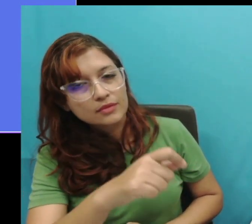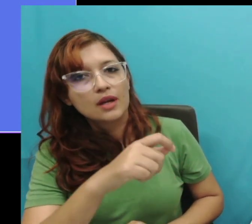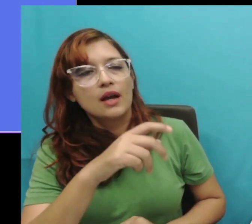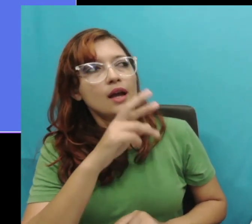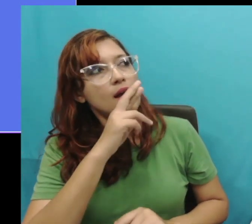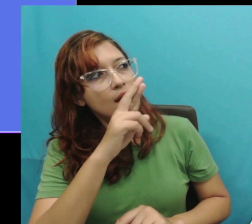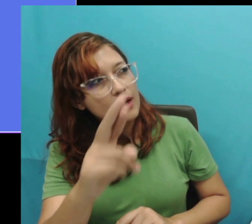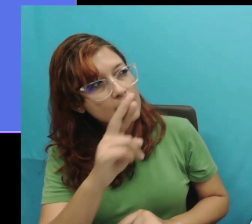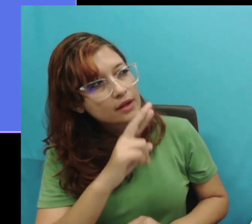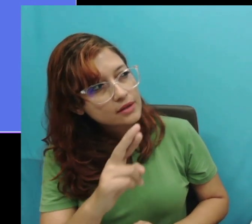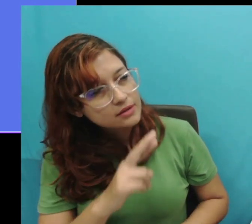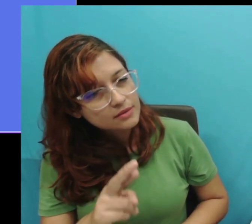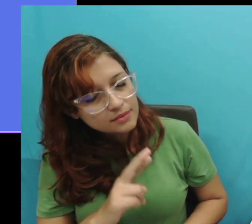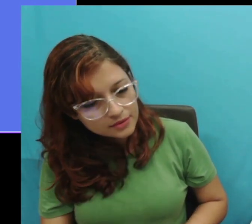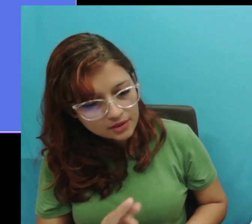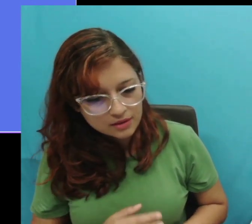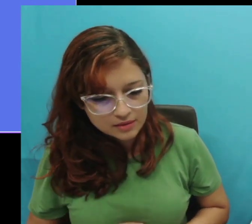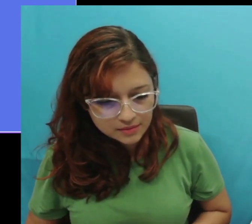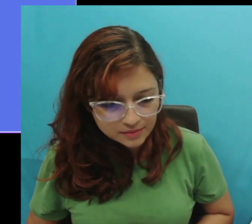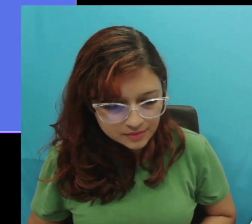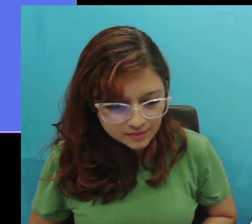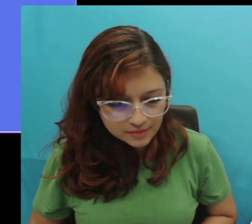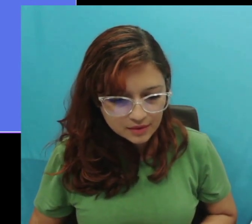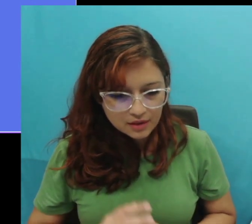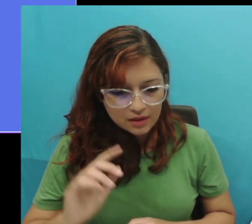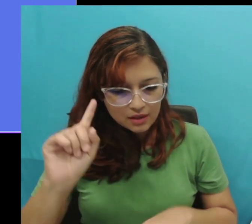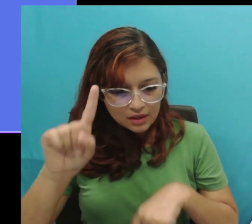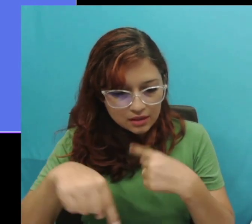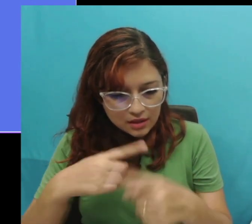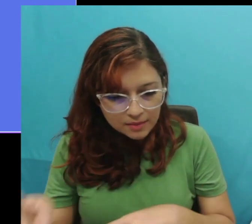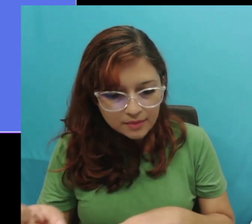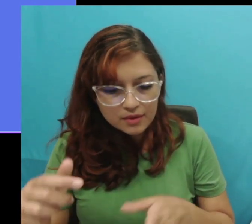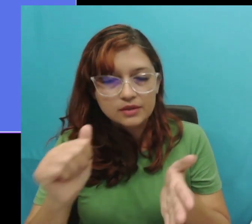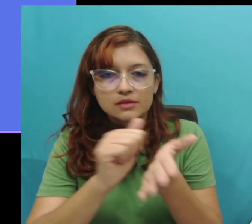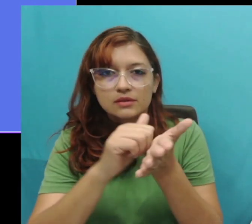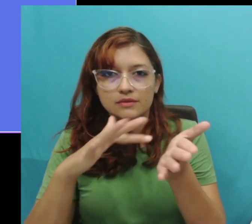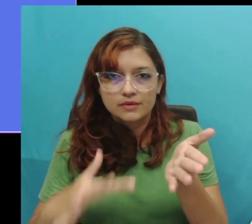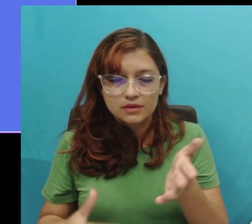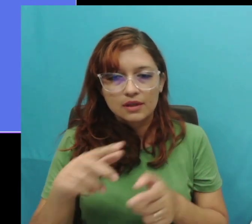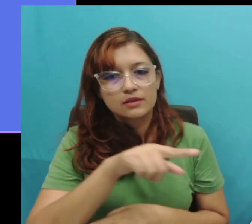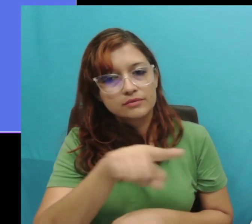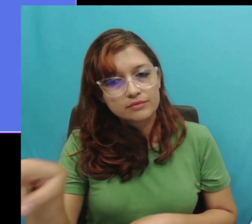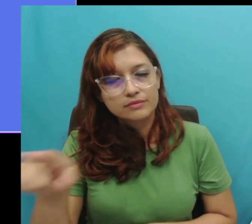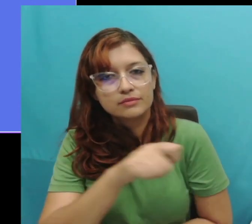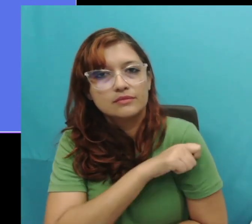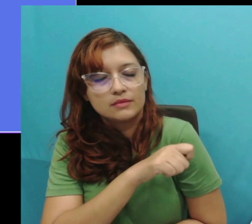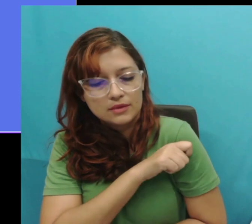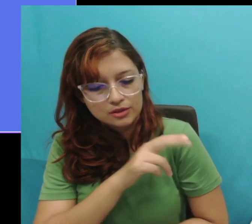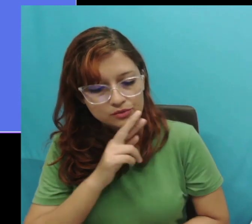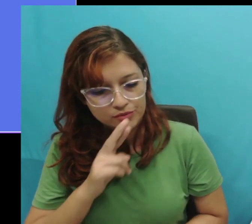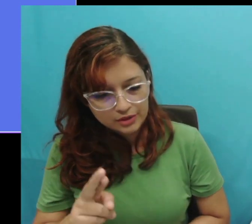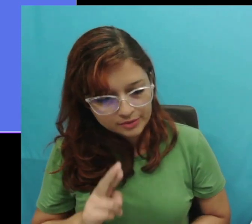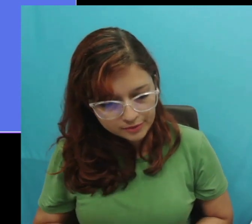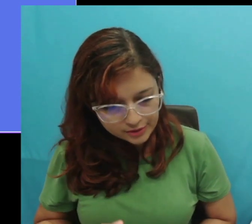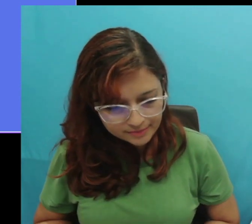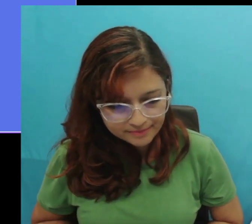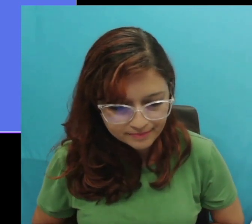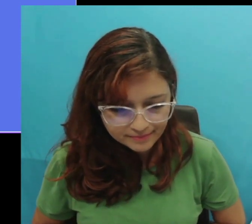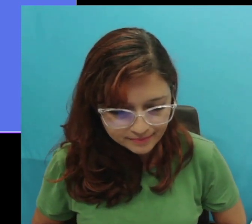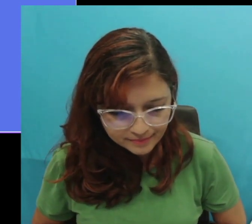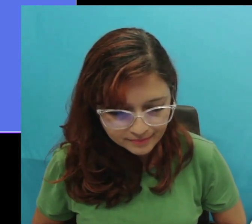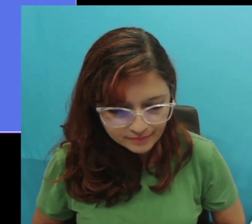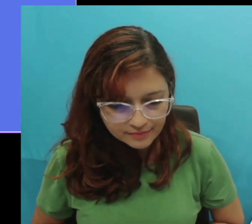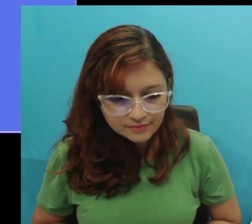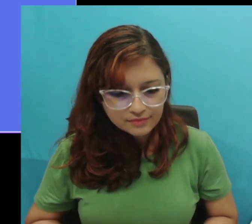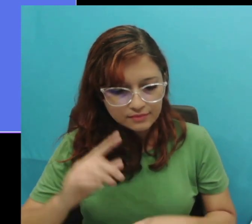E também foi respondido uma questão no quadro e solicitado que os alunos respondessem uma